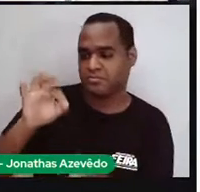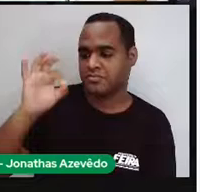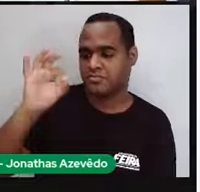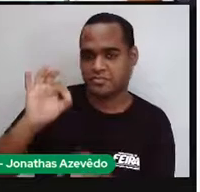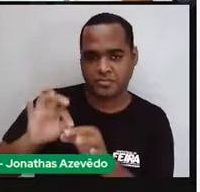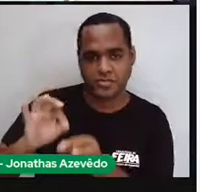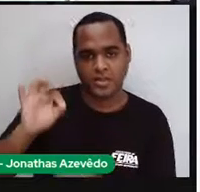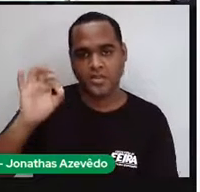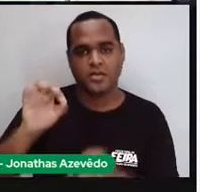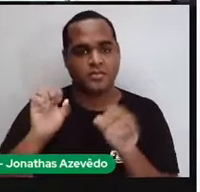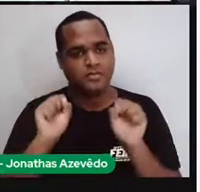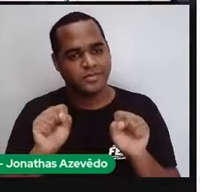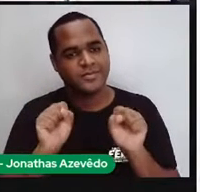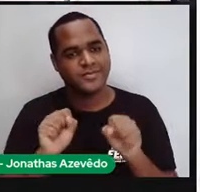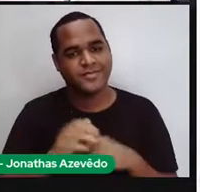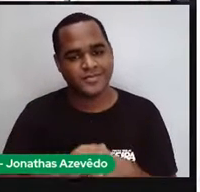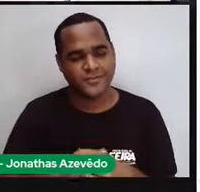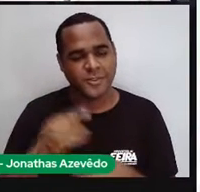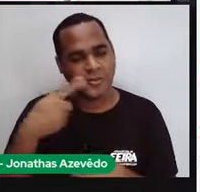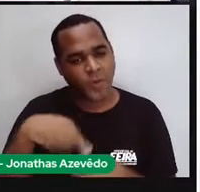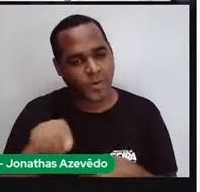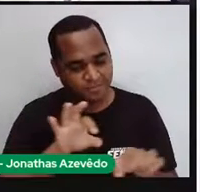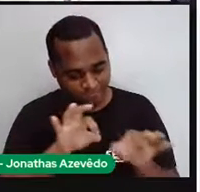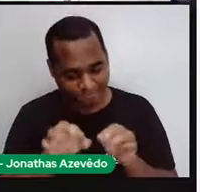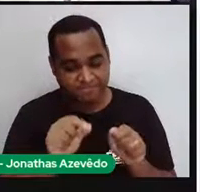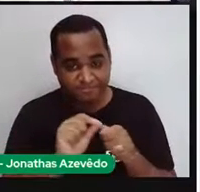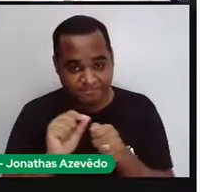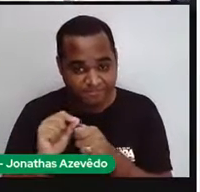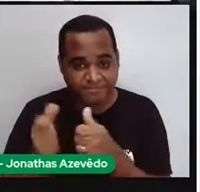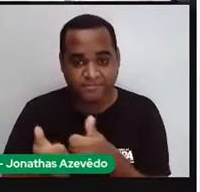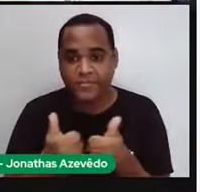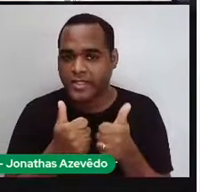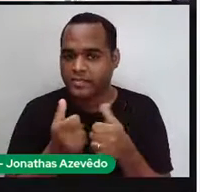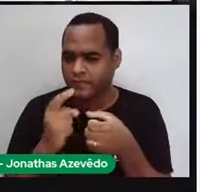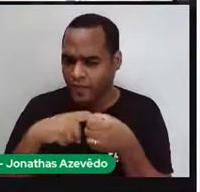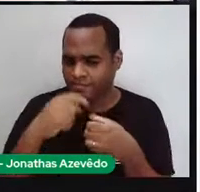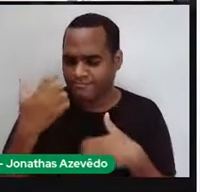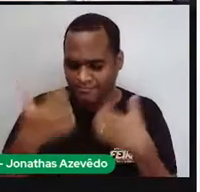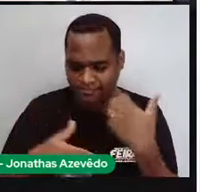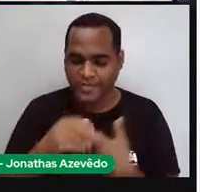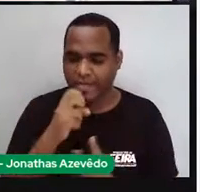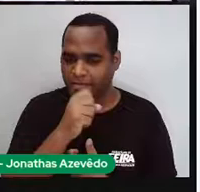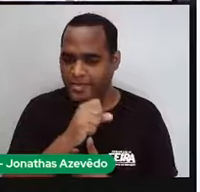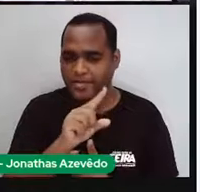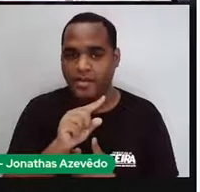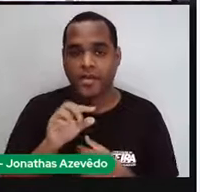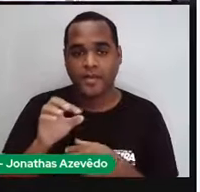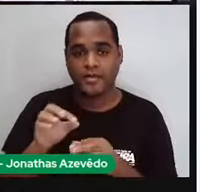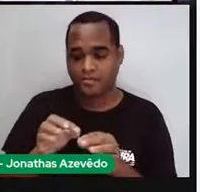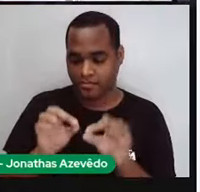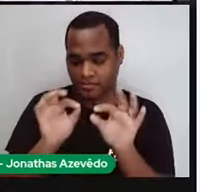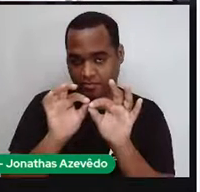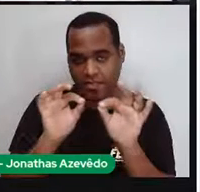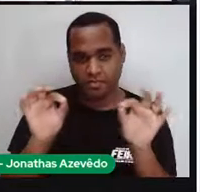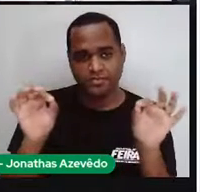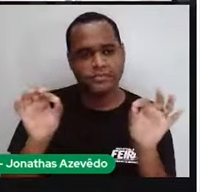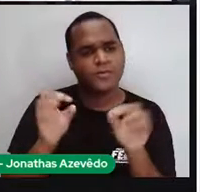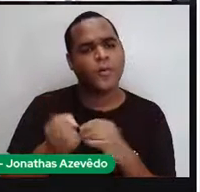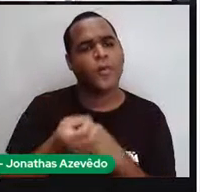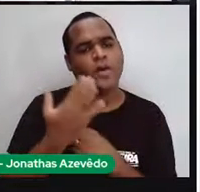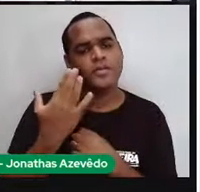tá quer ver só que foi isso que a gente fez volta aqui rapidinho e quantos metros deu aqui de comprimento